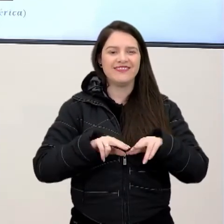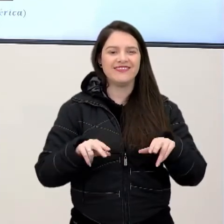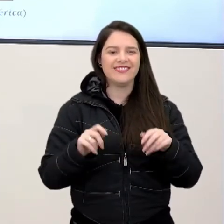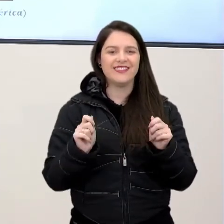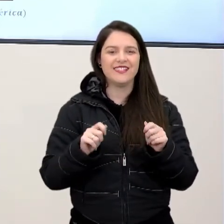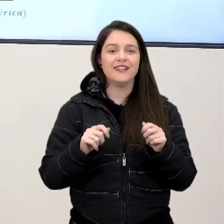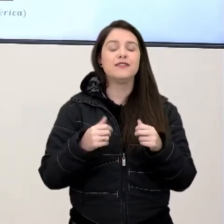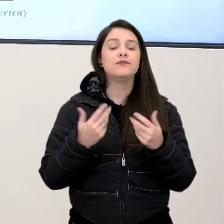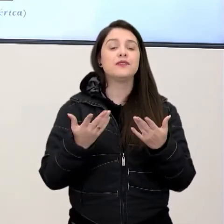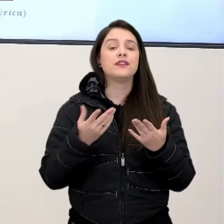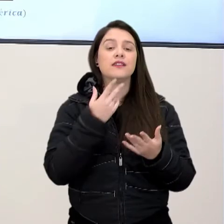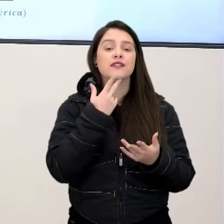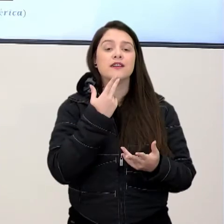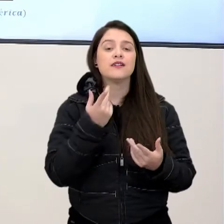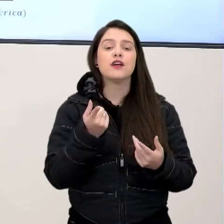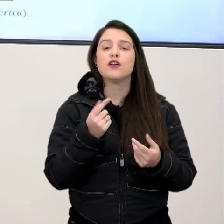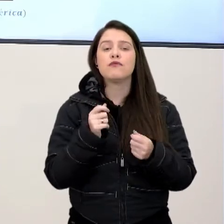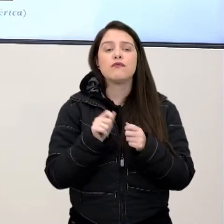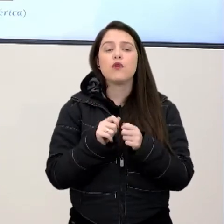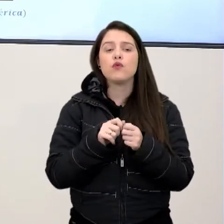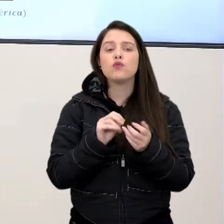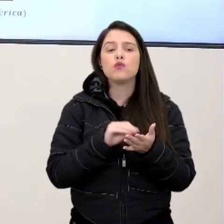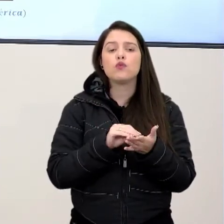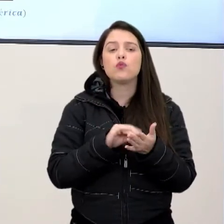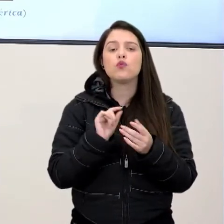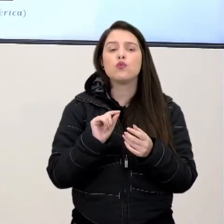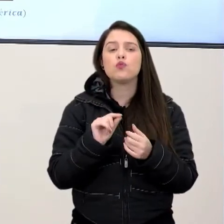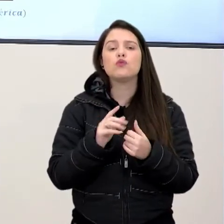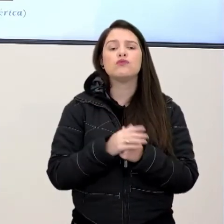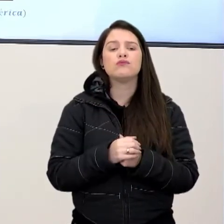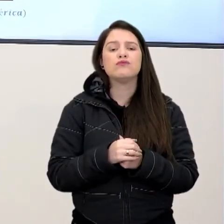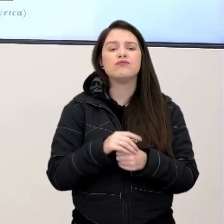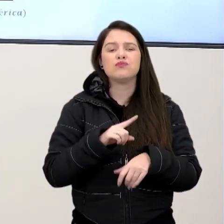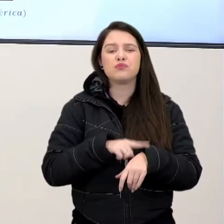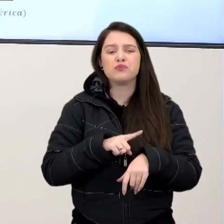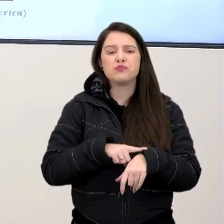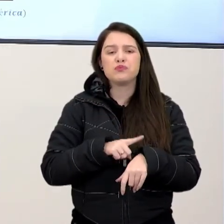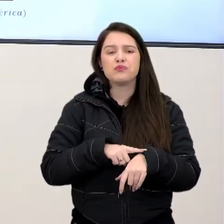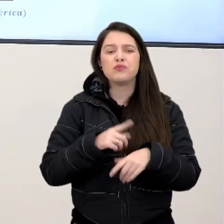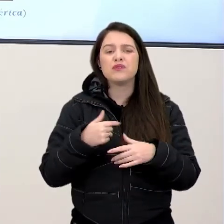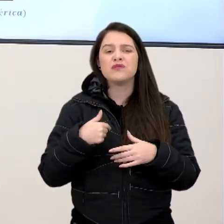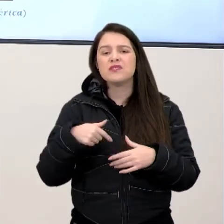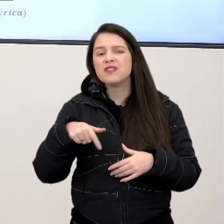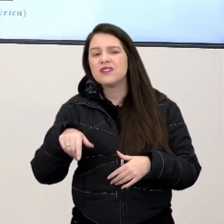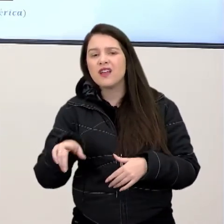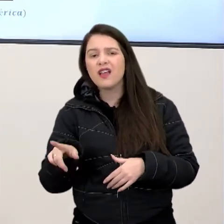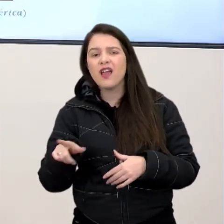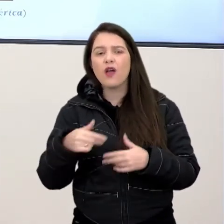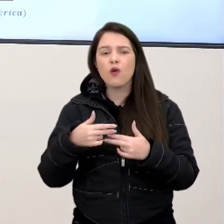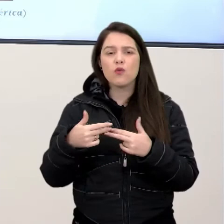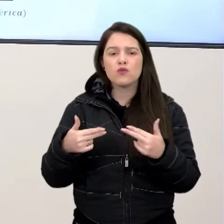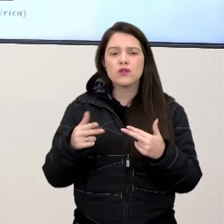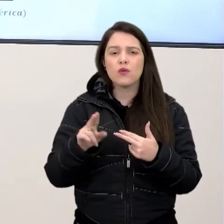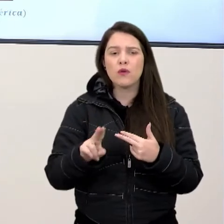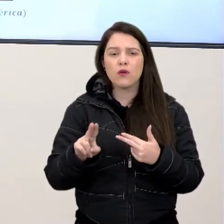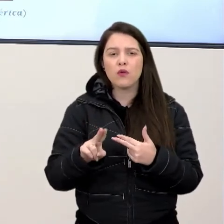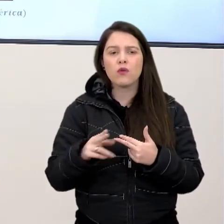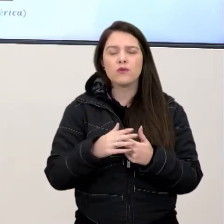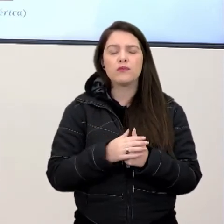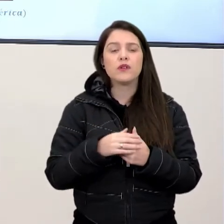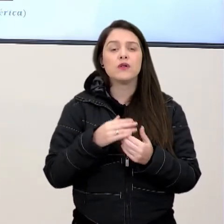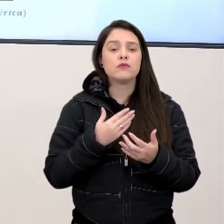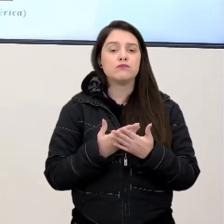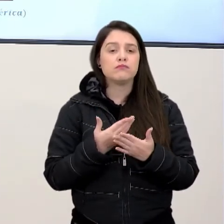paciência. E aí entra outro fator, que é o fator tempo, né? Então, se você pegar uma planilha, se você pegar o Excel para fazer esses cálculos de